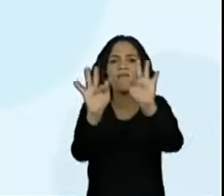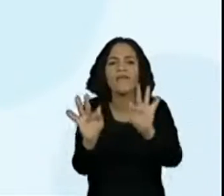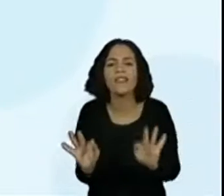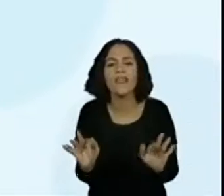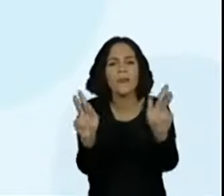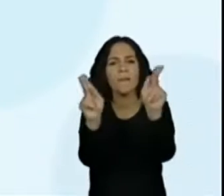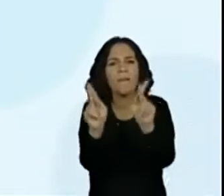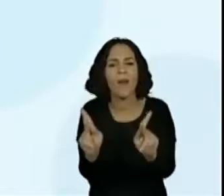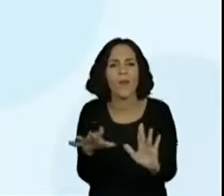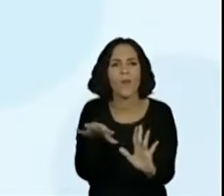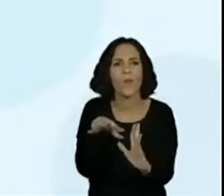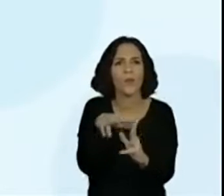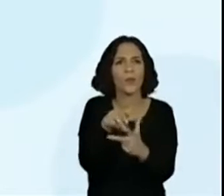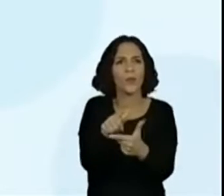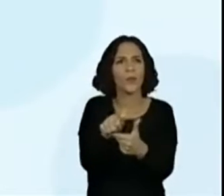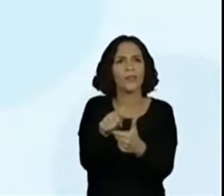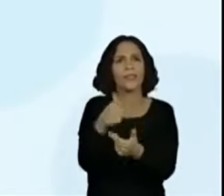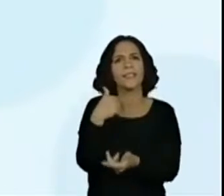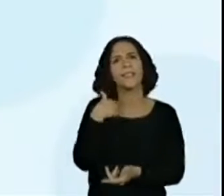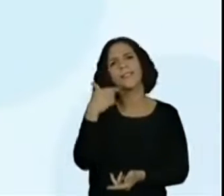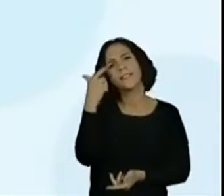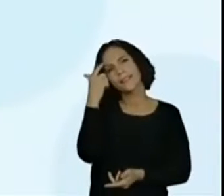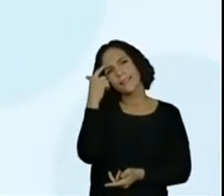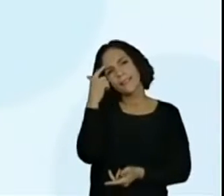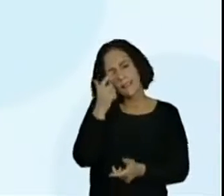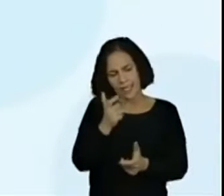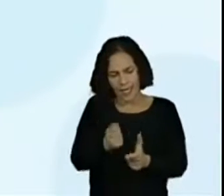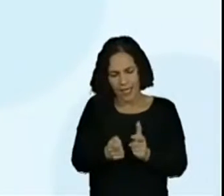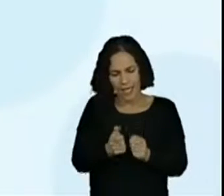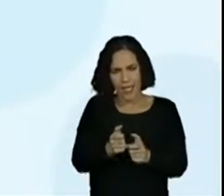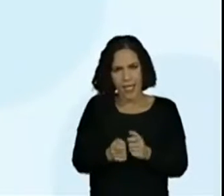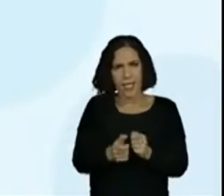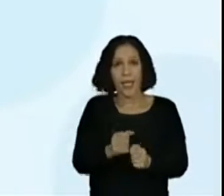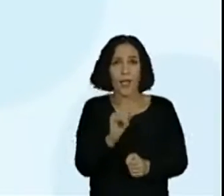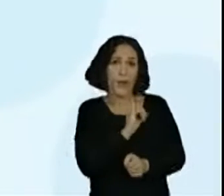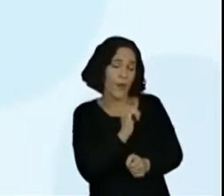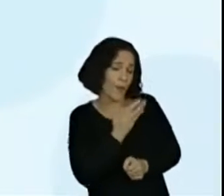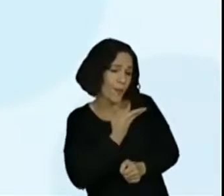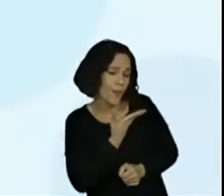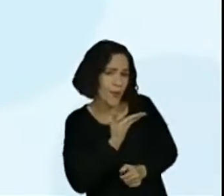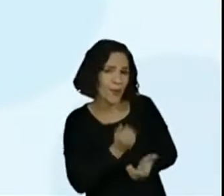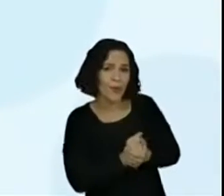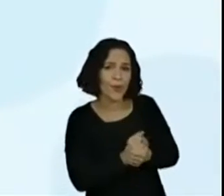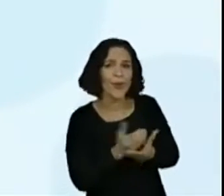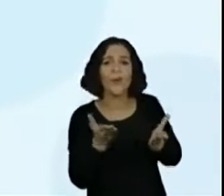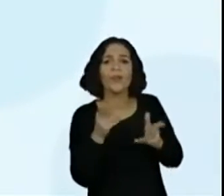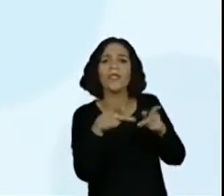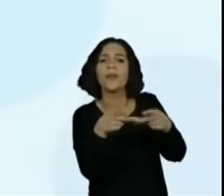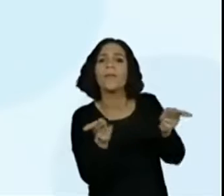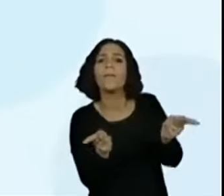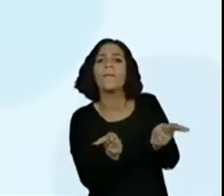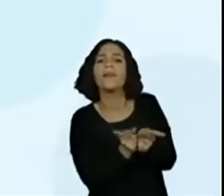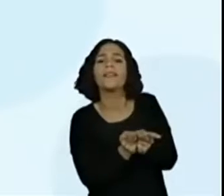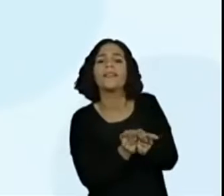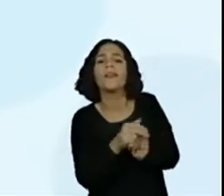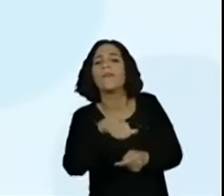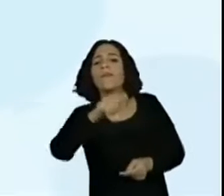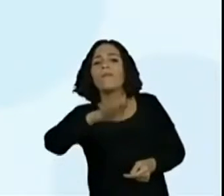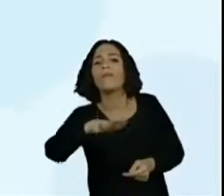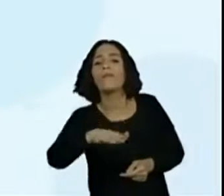mundo. Tec-tic, tec-tic, tec-tic. Oi, amigo. Qual a promoção da pizza hoje?